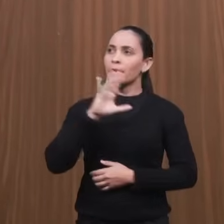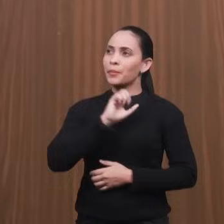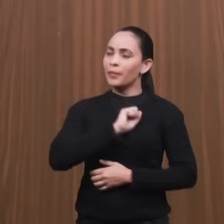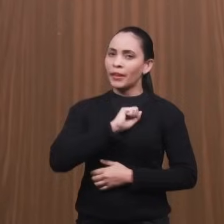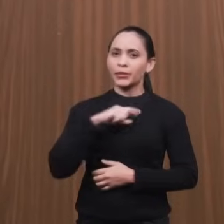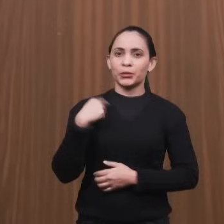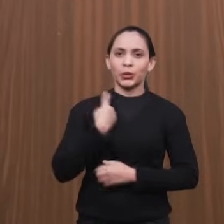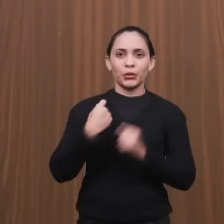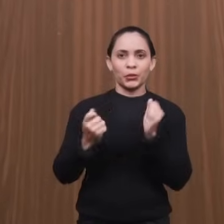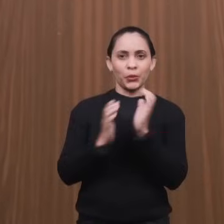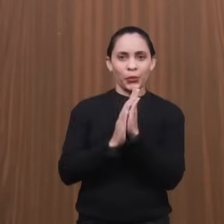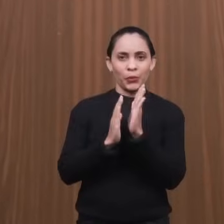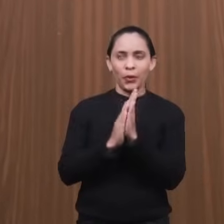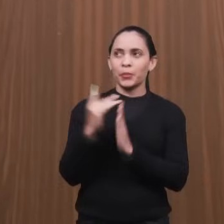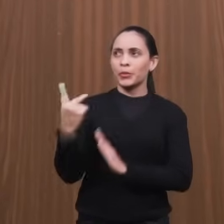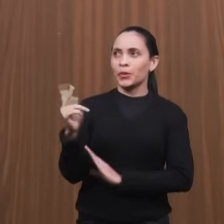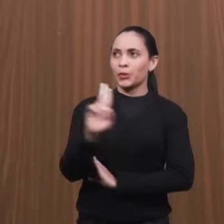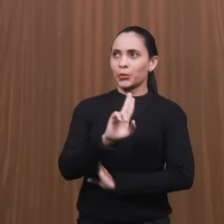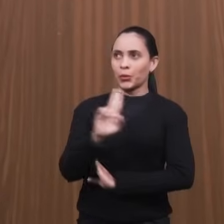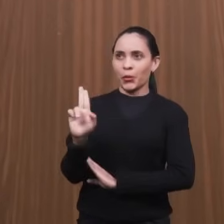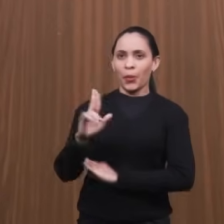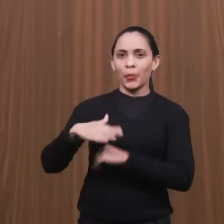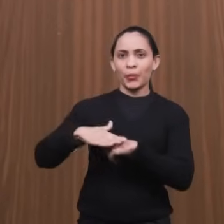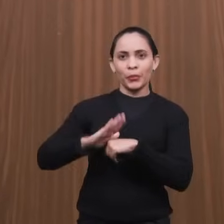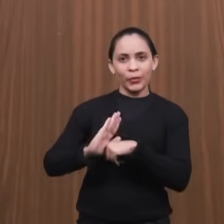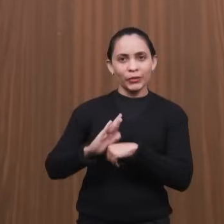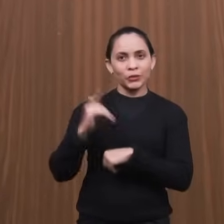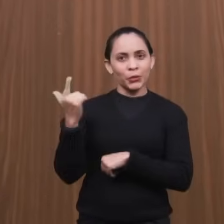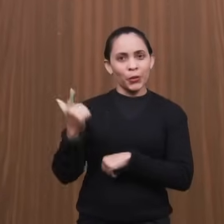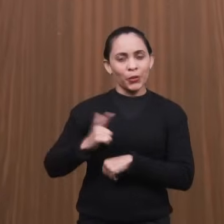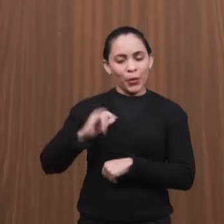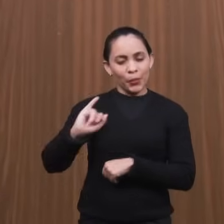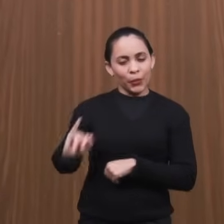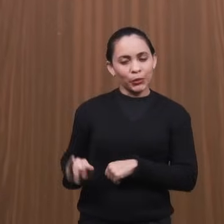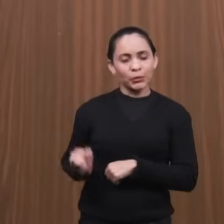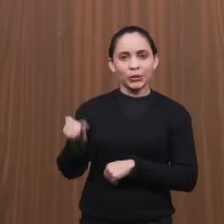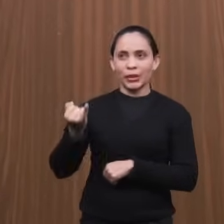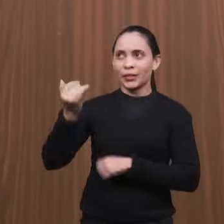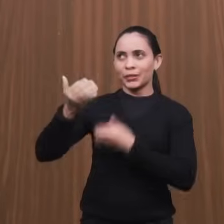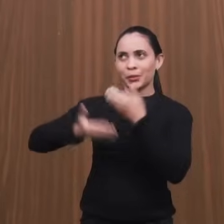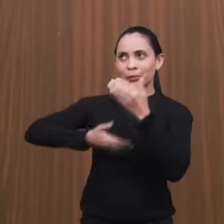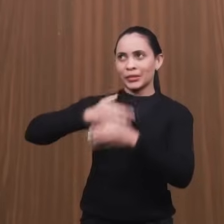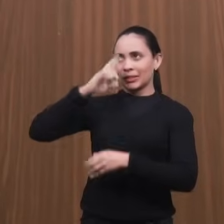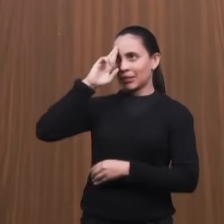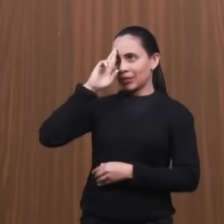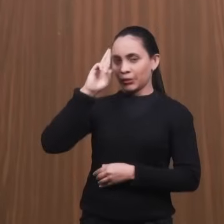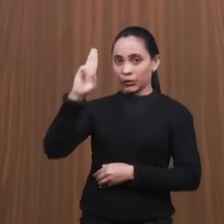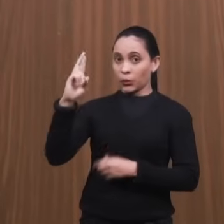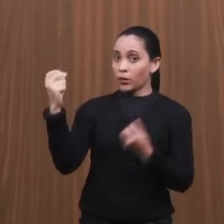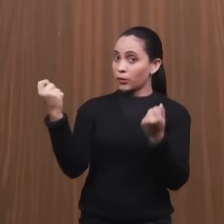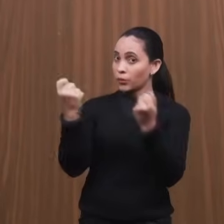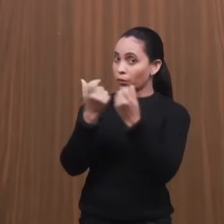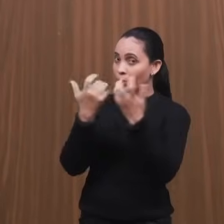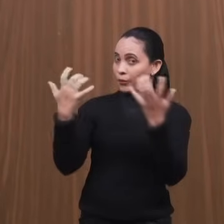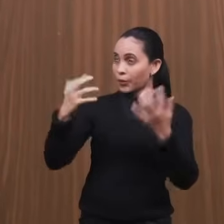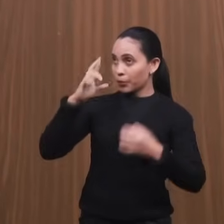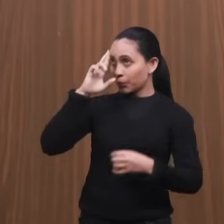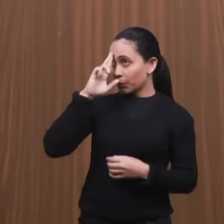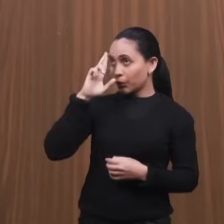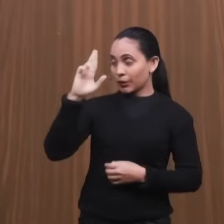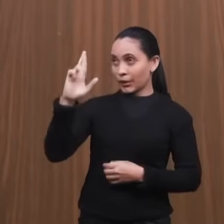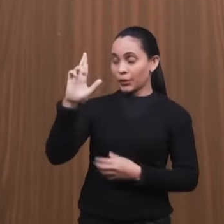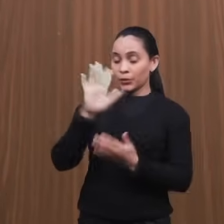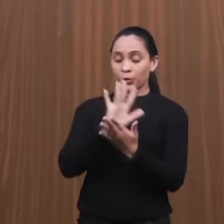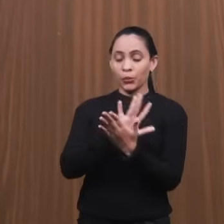nós louvamos e bendizemos ao Teu nome por mais esta oportunidade na Tua presença. Te glorificamos, ó Deus, porque a